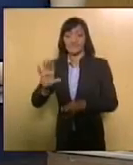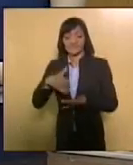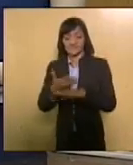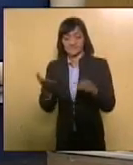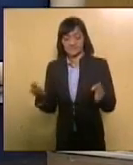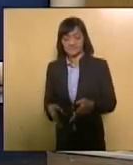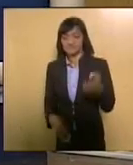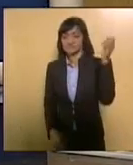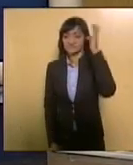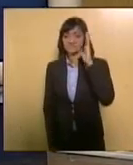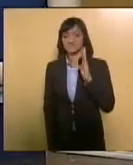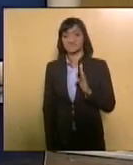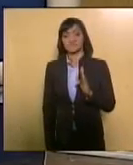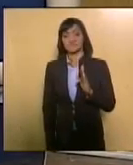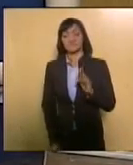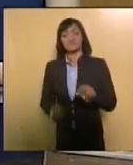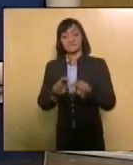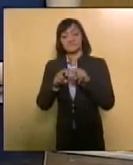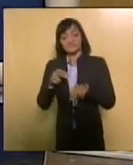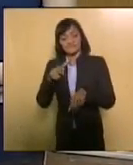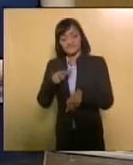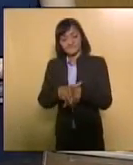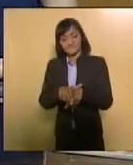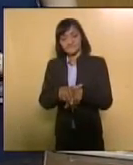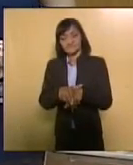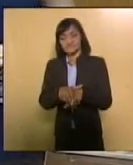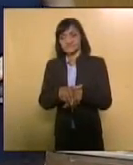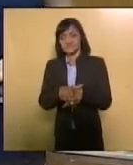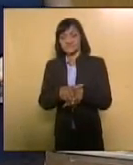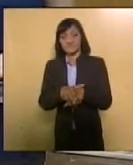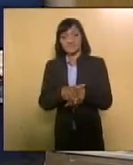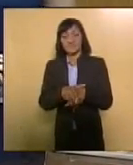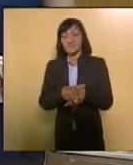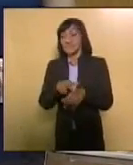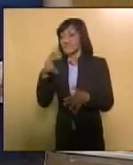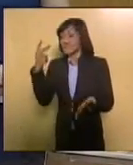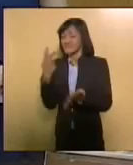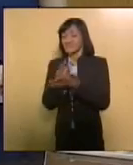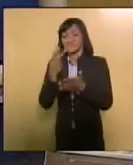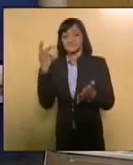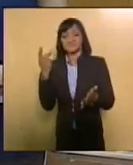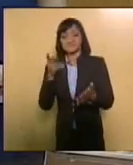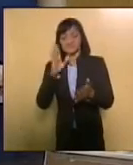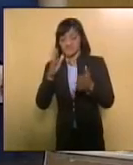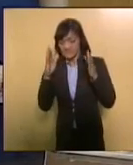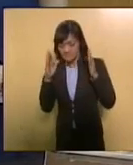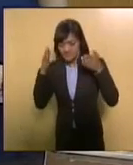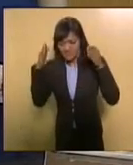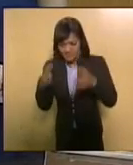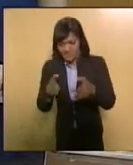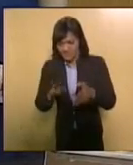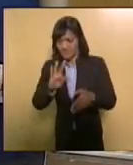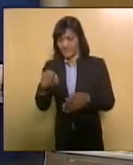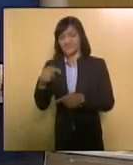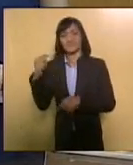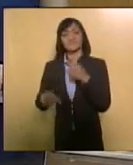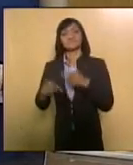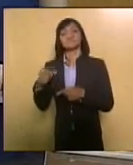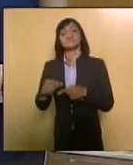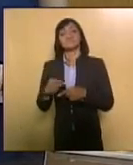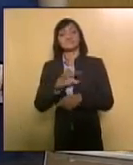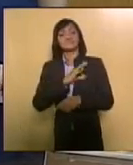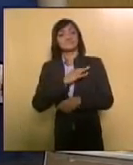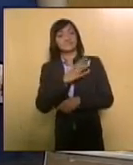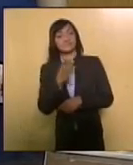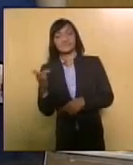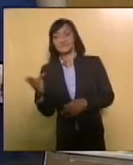e a arma de fogo portanto ela é o personagem Central nessa história que deve ser um foco Central em qualquer política de segurança pública